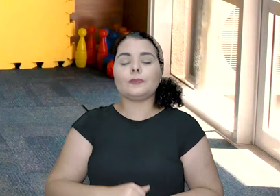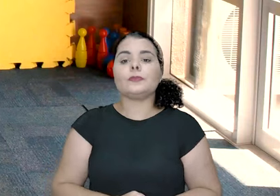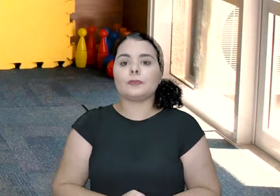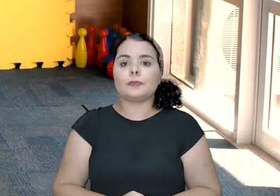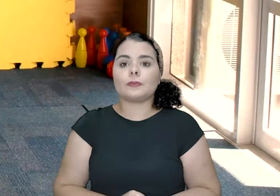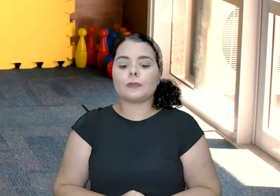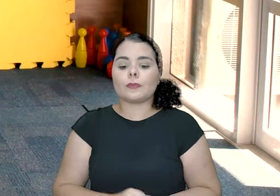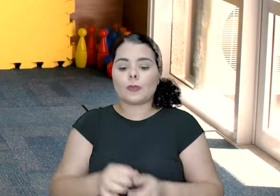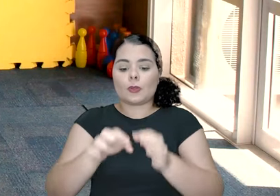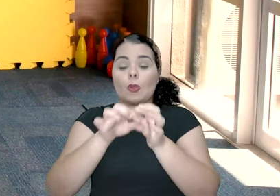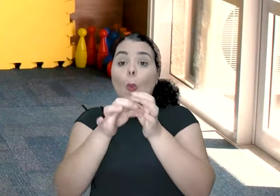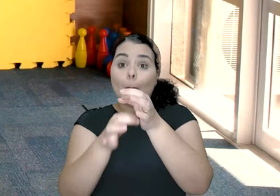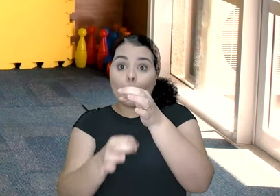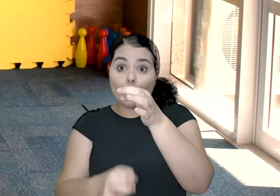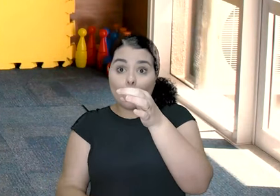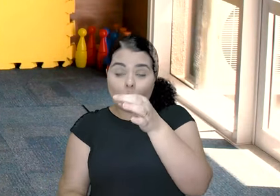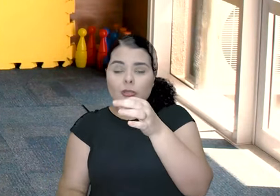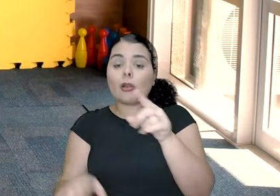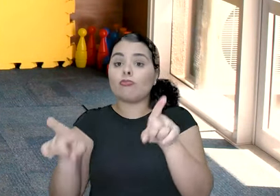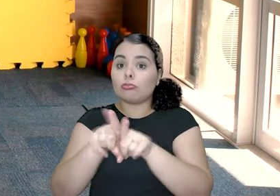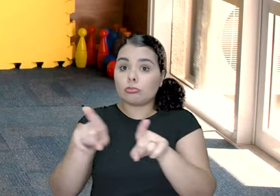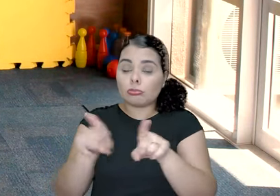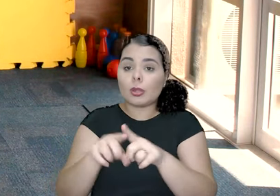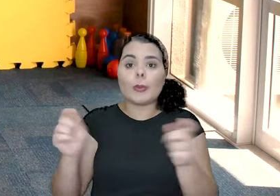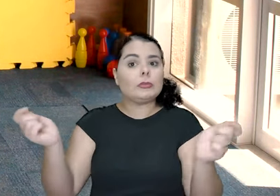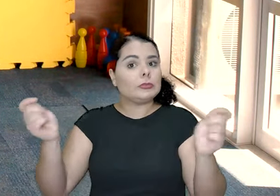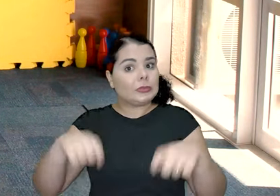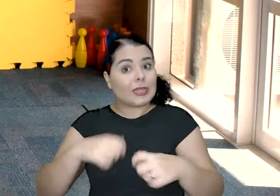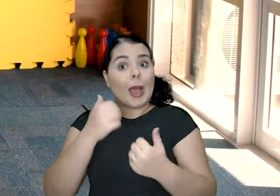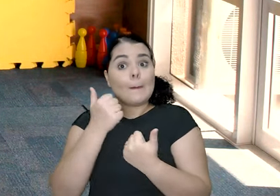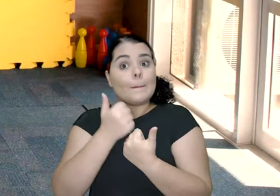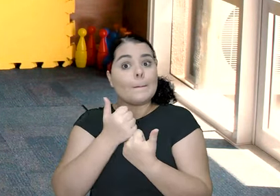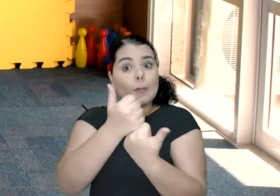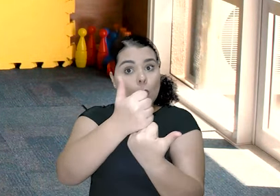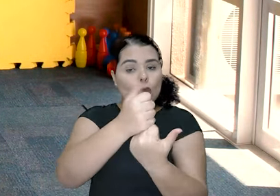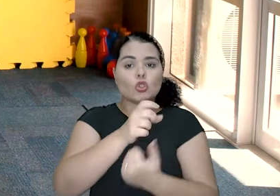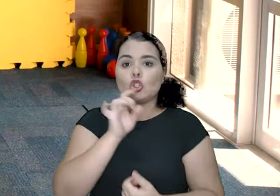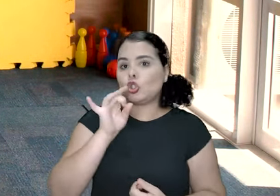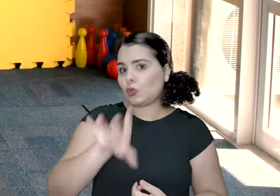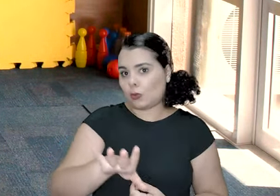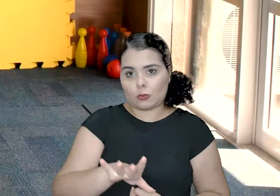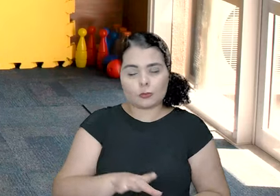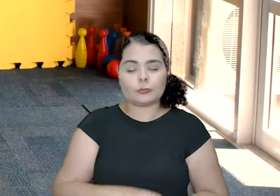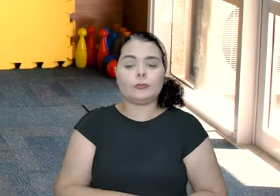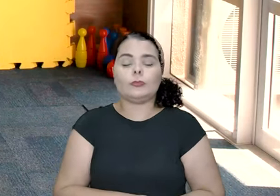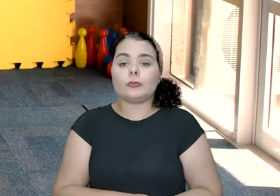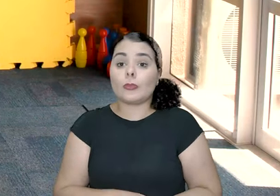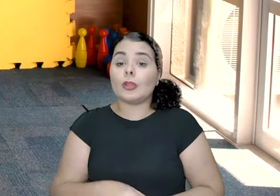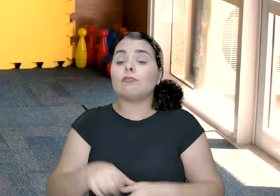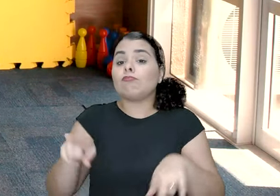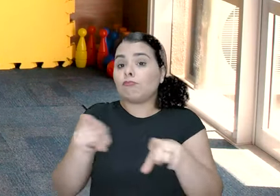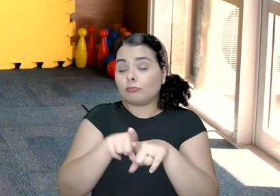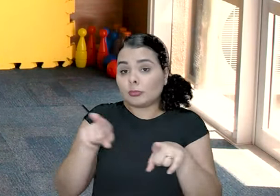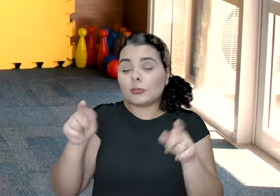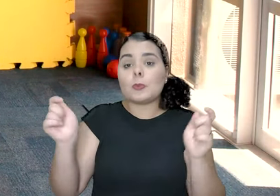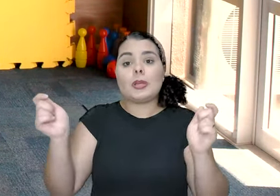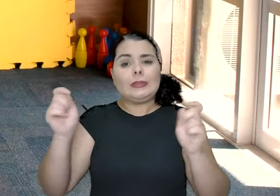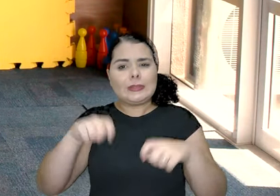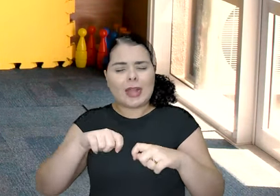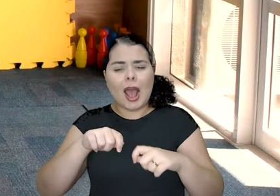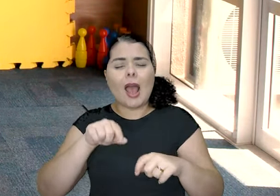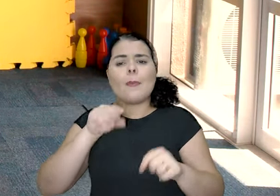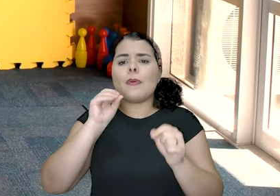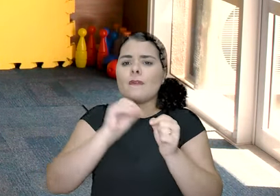O bastão aqui também está servindo só de apoio. Você pode também